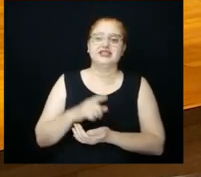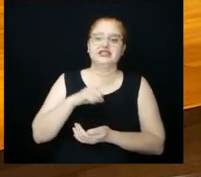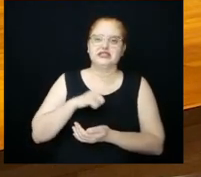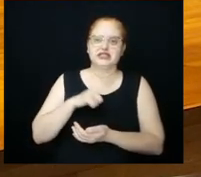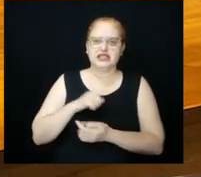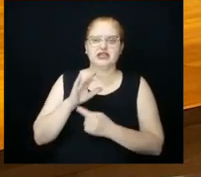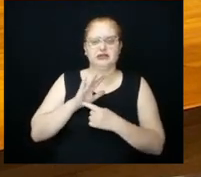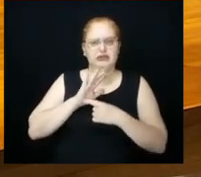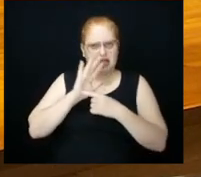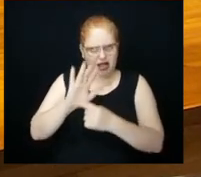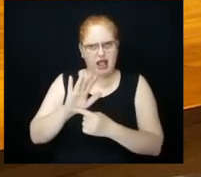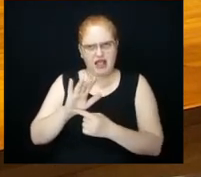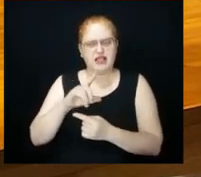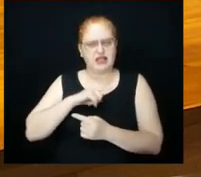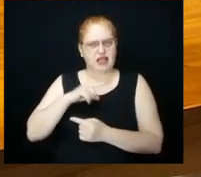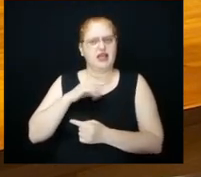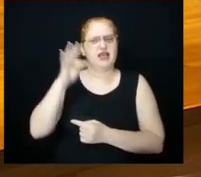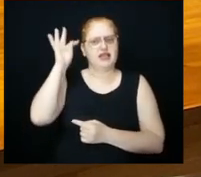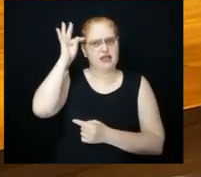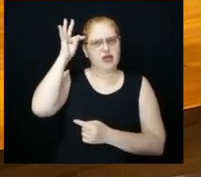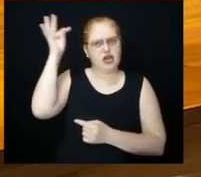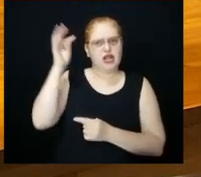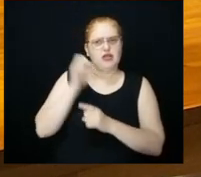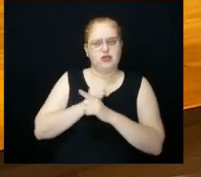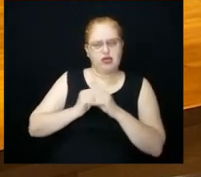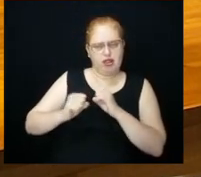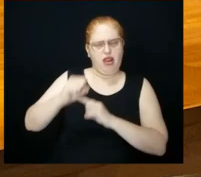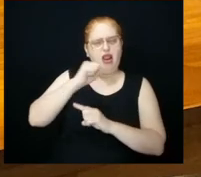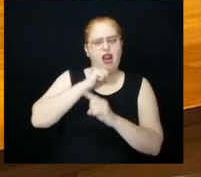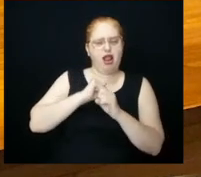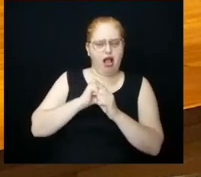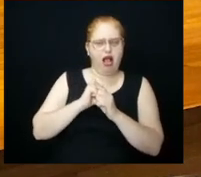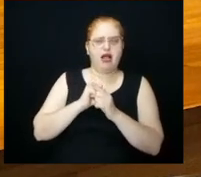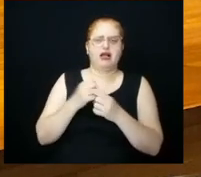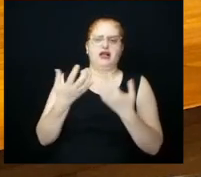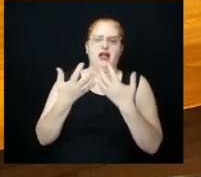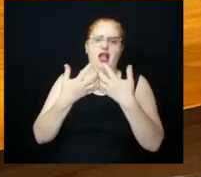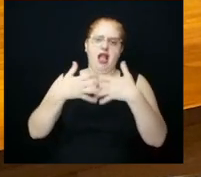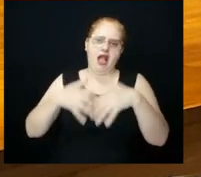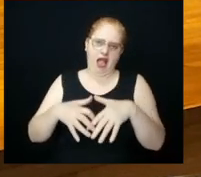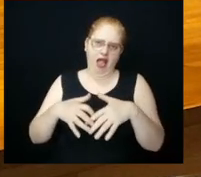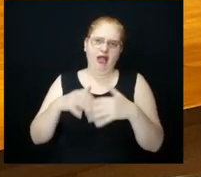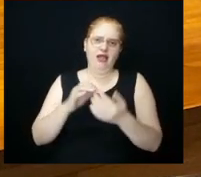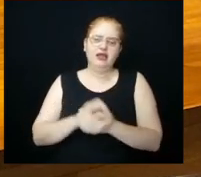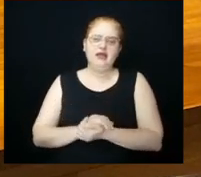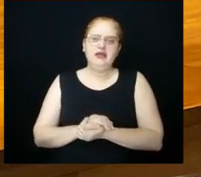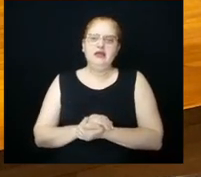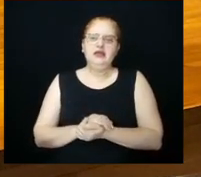aqui, isso tem muita teoria sociológica em função disso, né? O Homi Bhabha vai falar nisso.